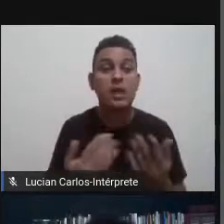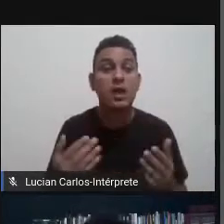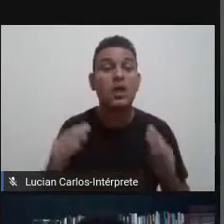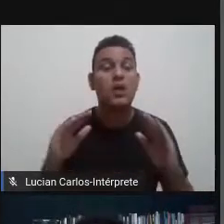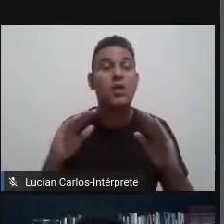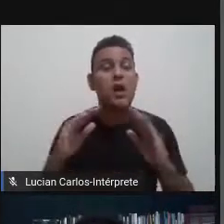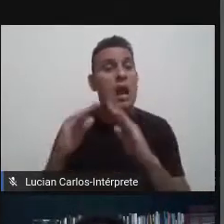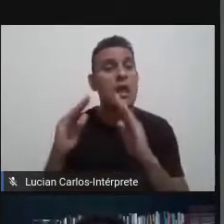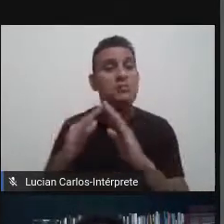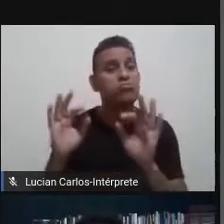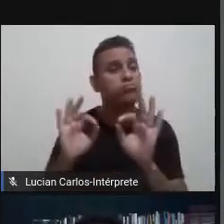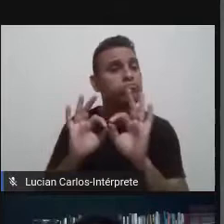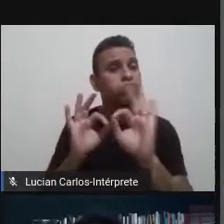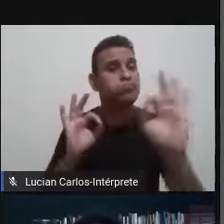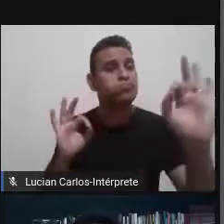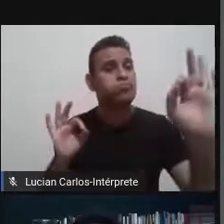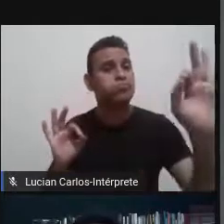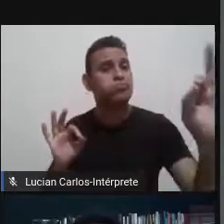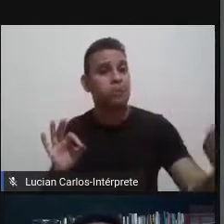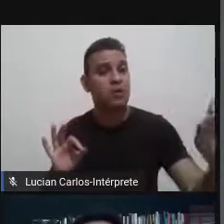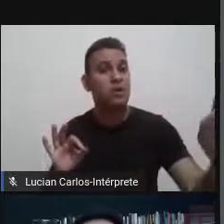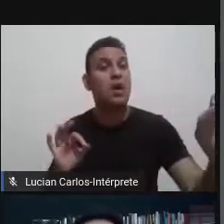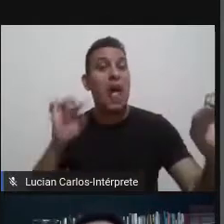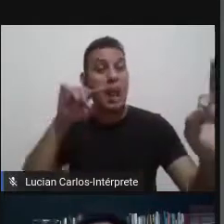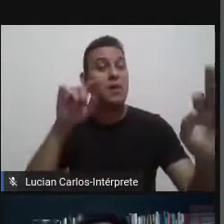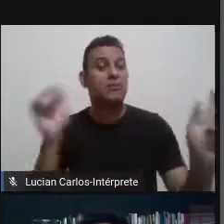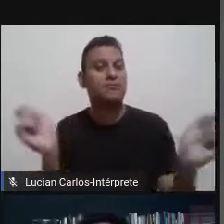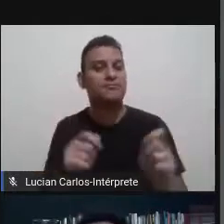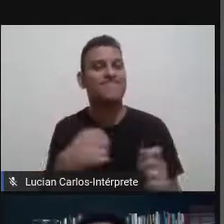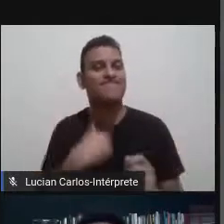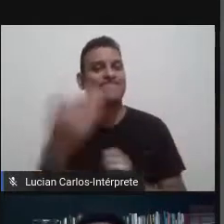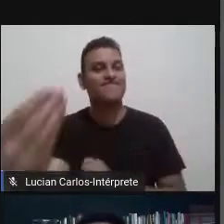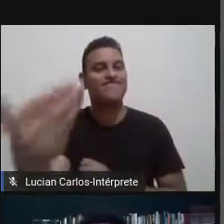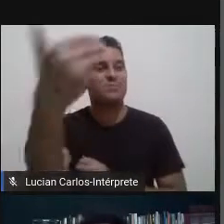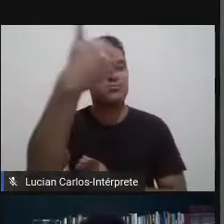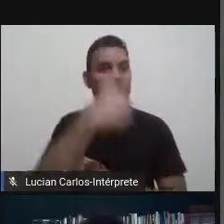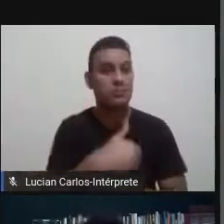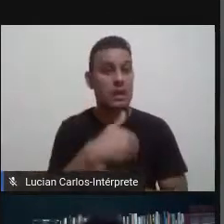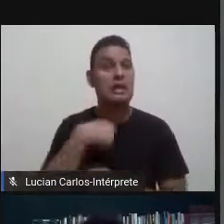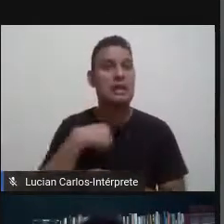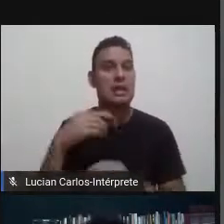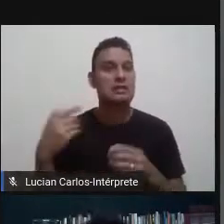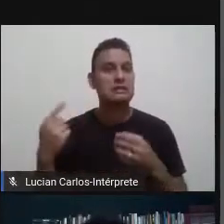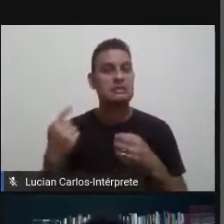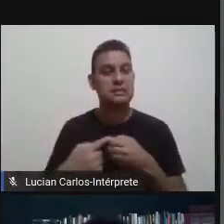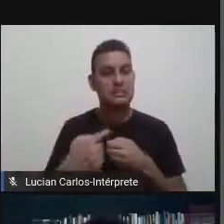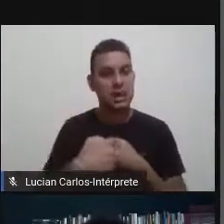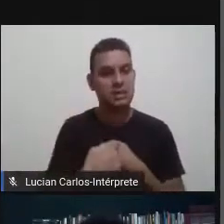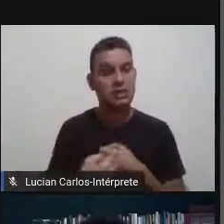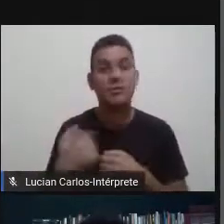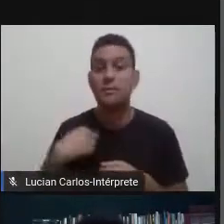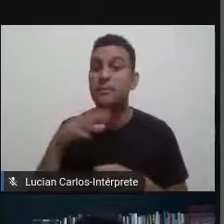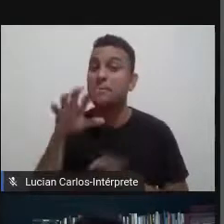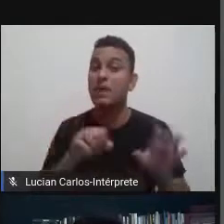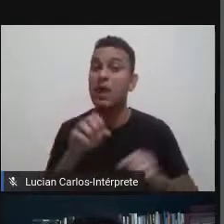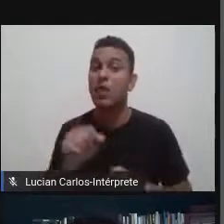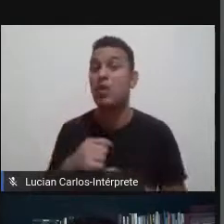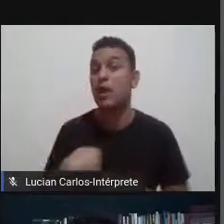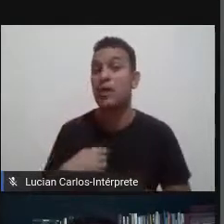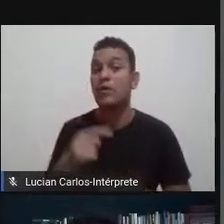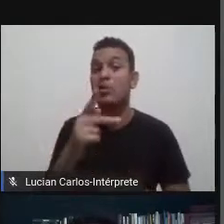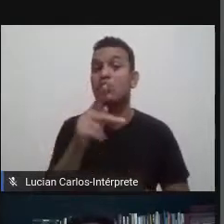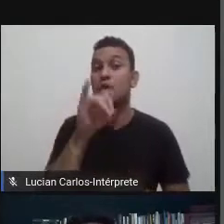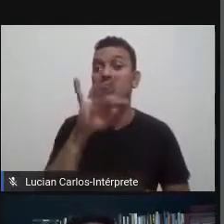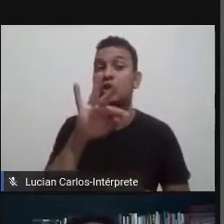tão distantes para que elas pudessem vir, né, até a cidade para poder retirar os kits de